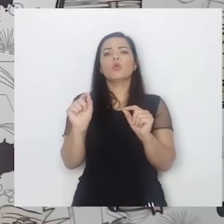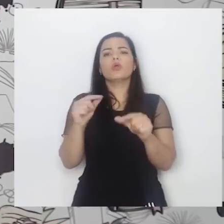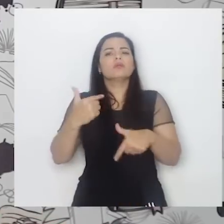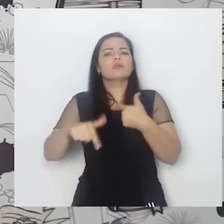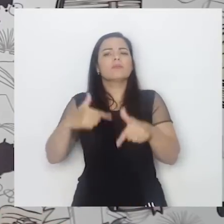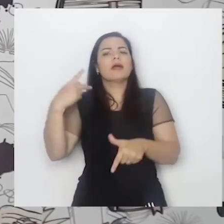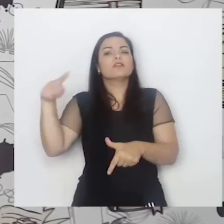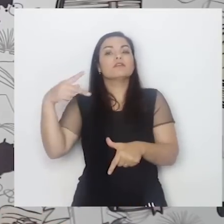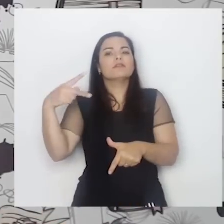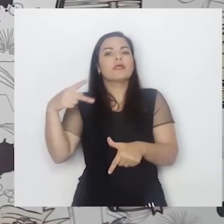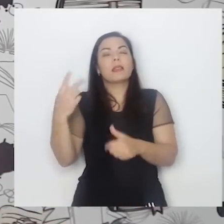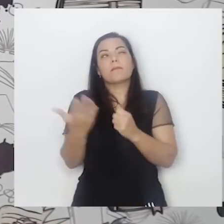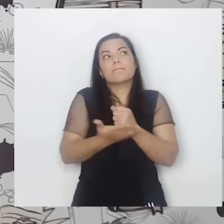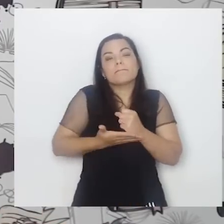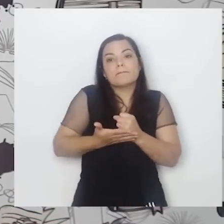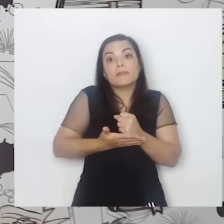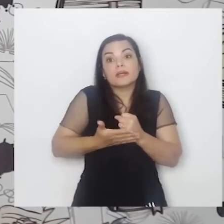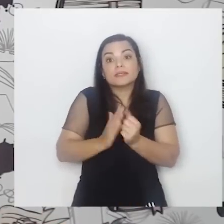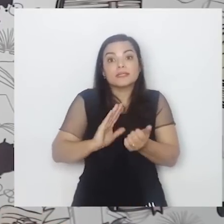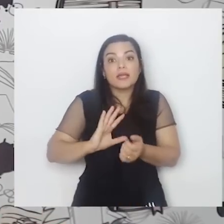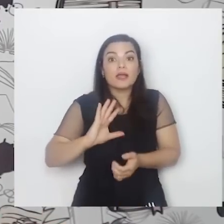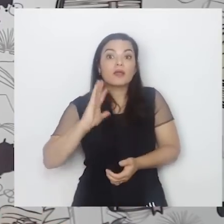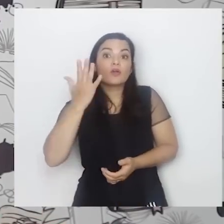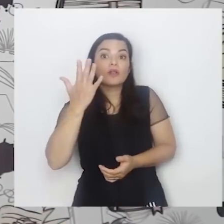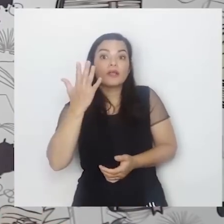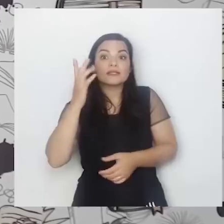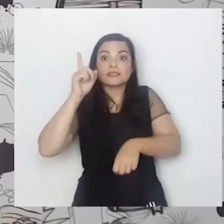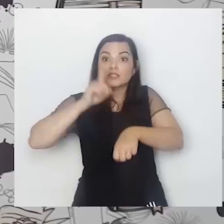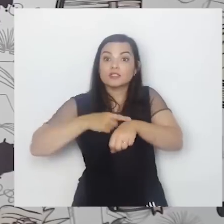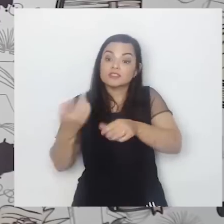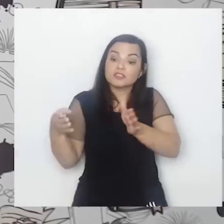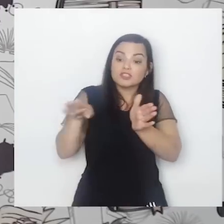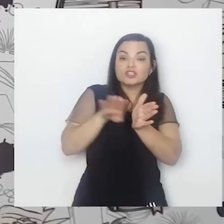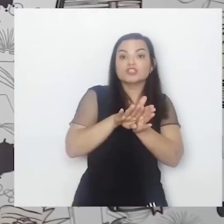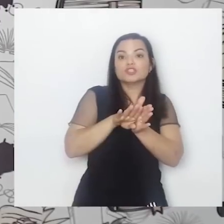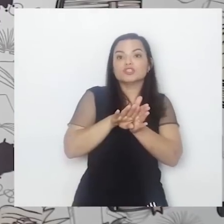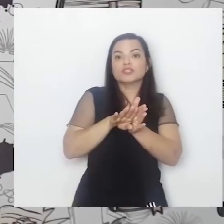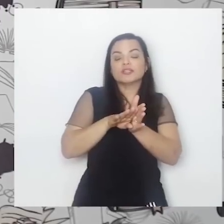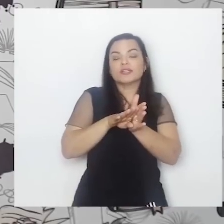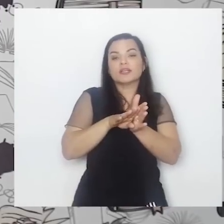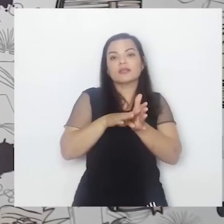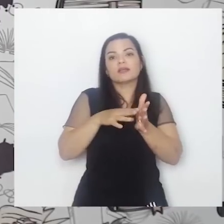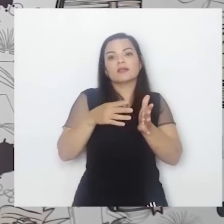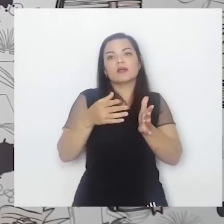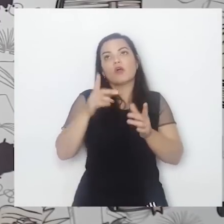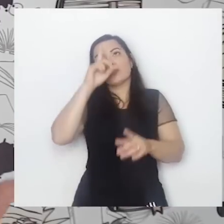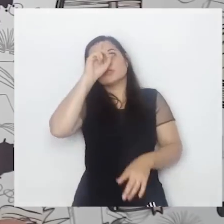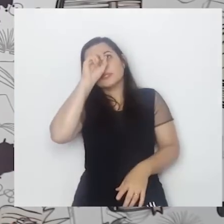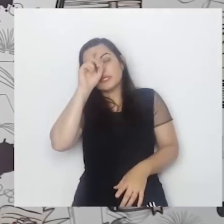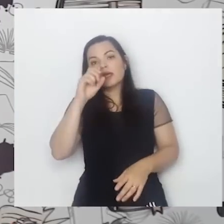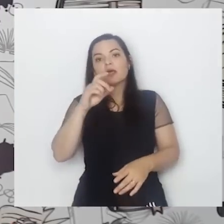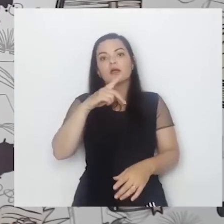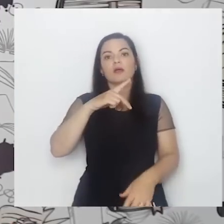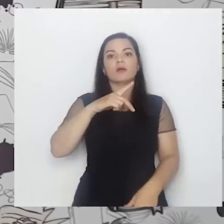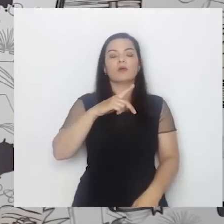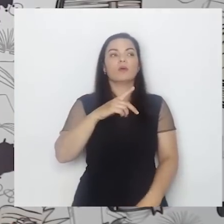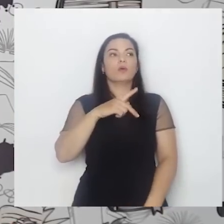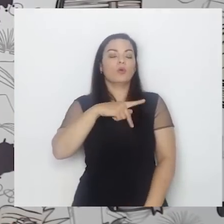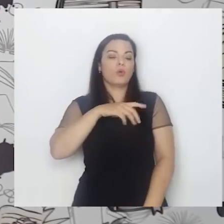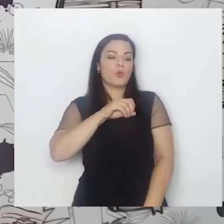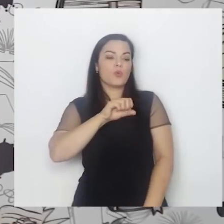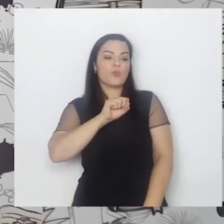de triagem que acontecem logo quando você chega para o atendimento em um hospital ou em um posto de